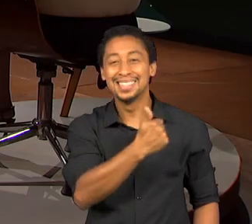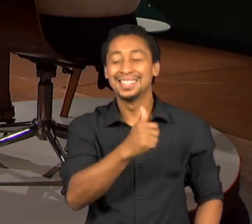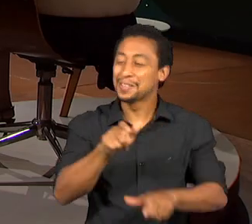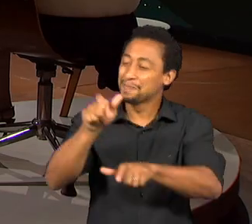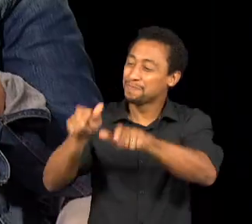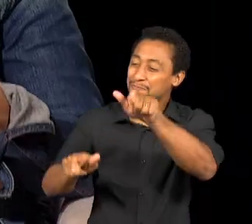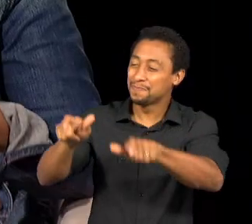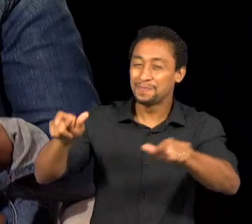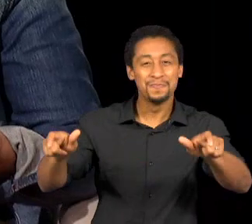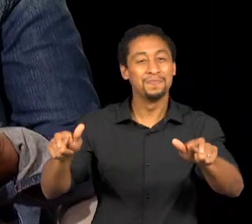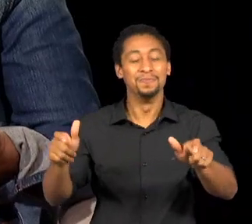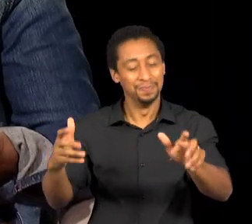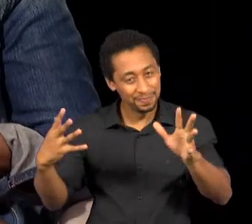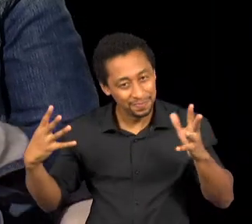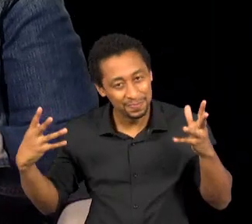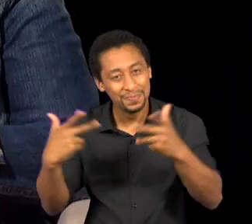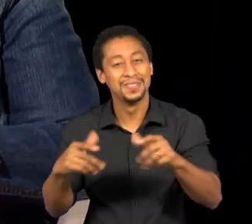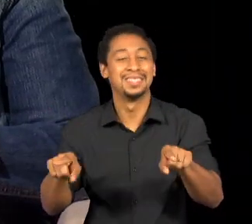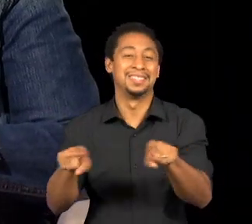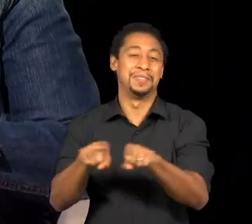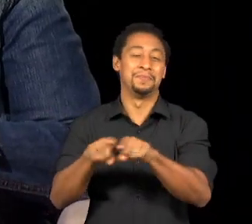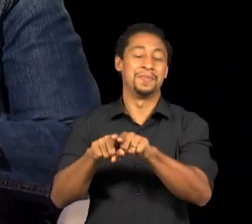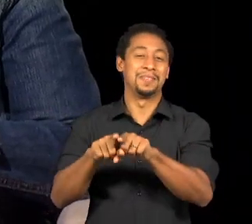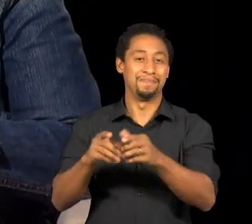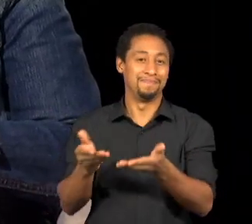também brilhantes.